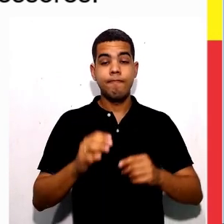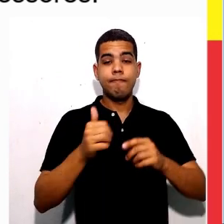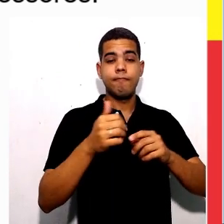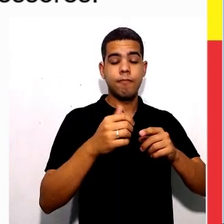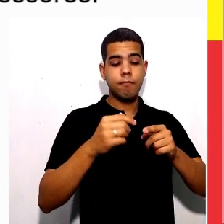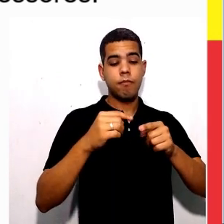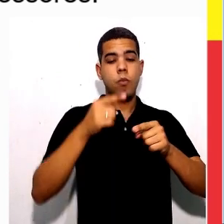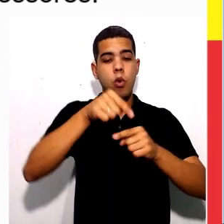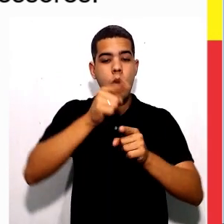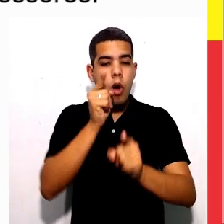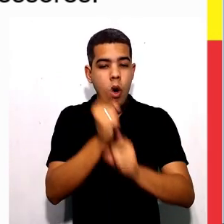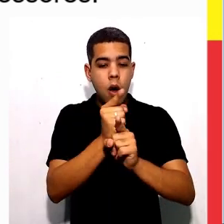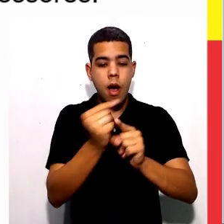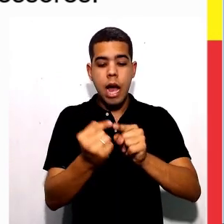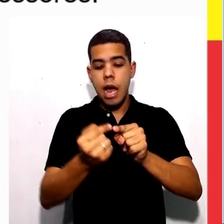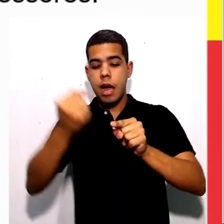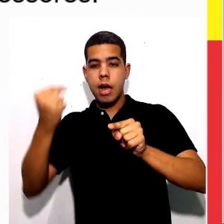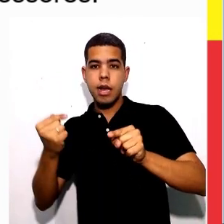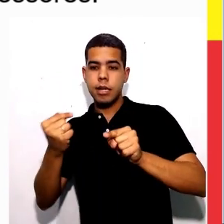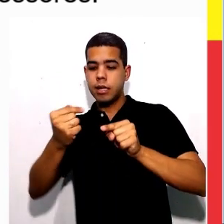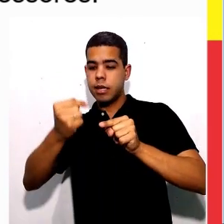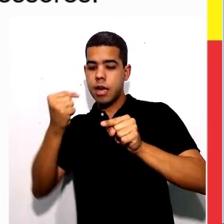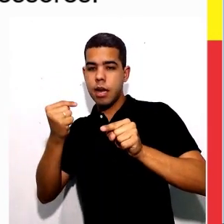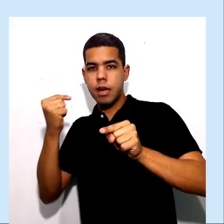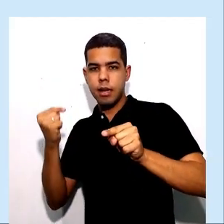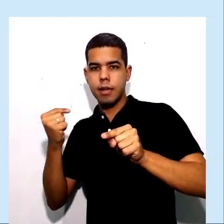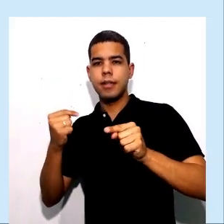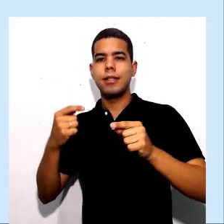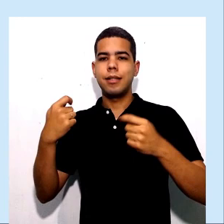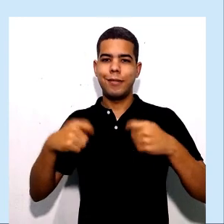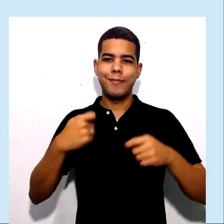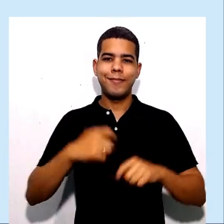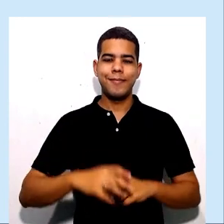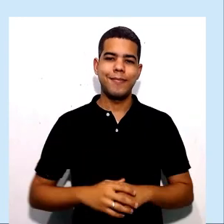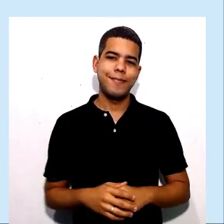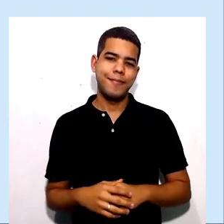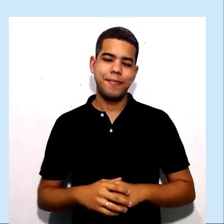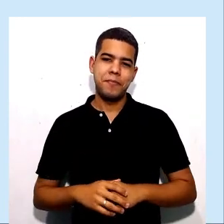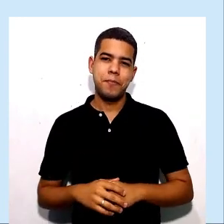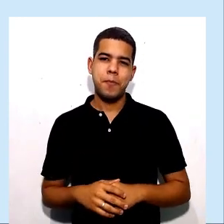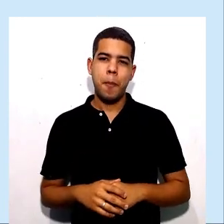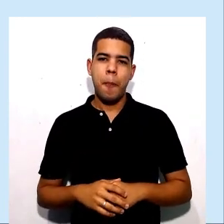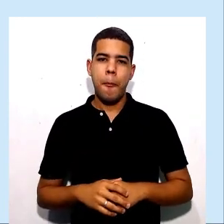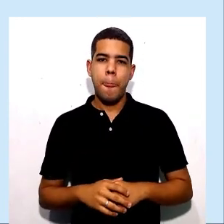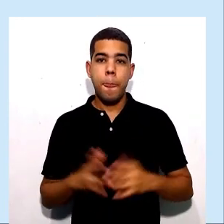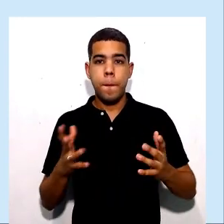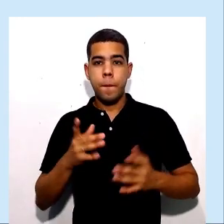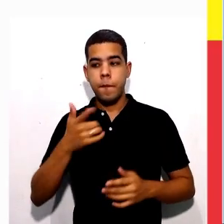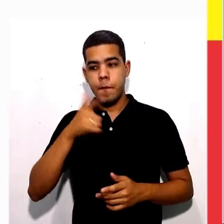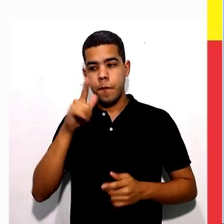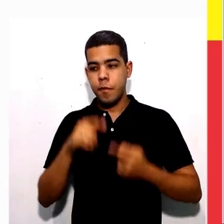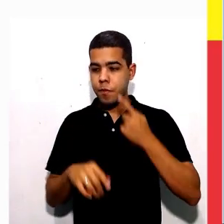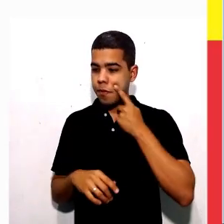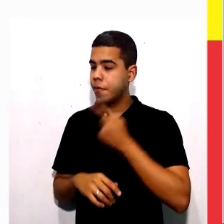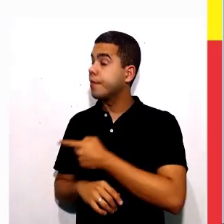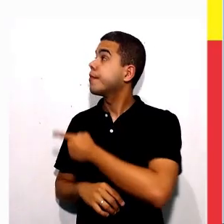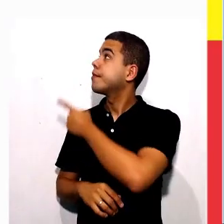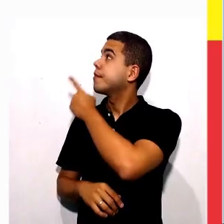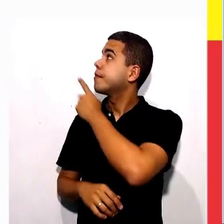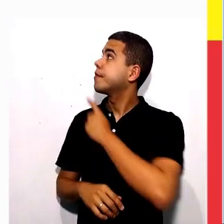o anterior. Então, esta é uma sequência recursiva. Beleza? Então, observe aí na tela de